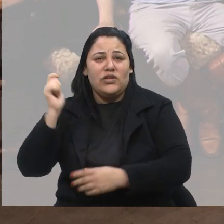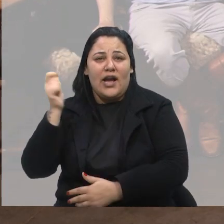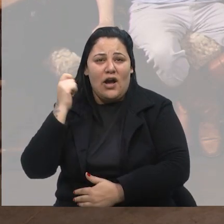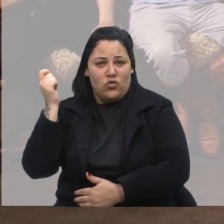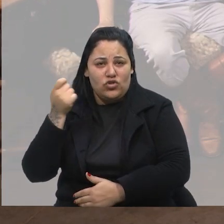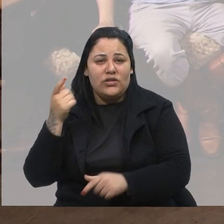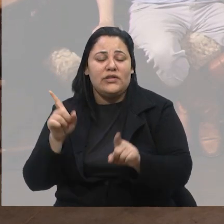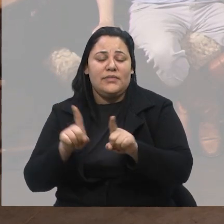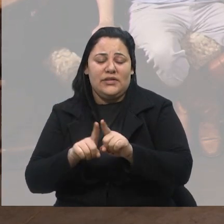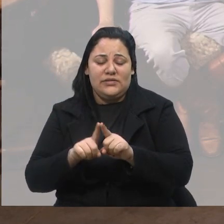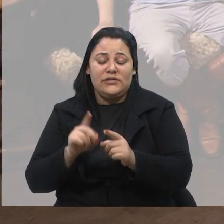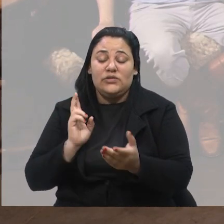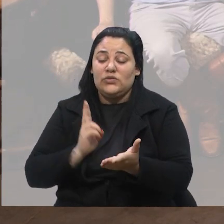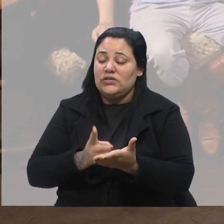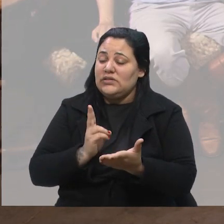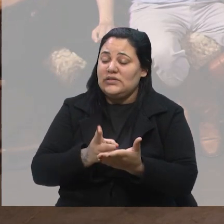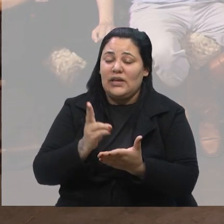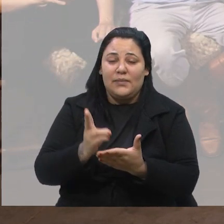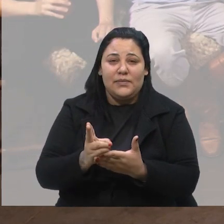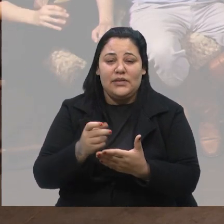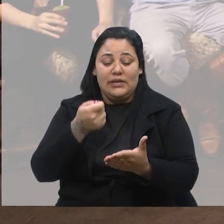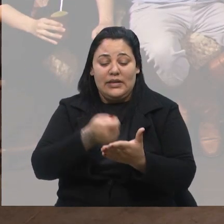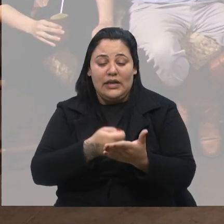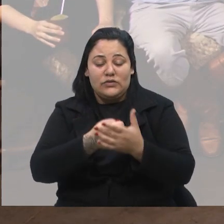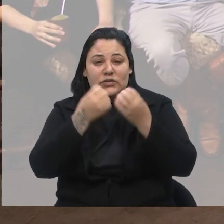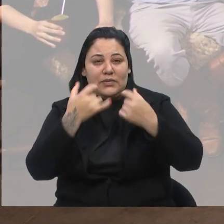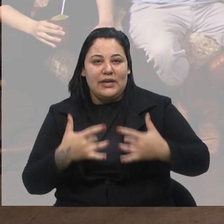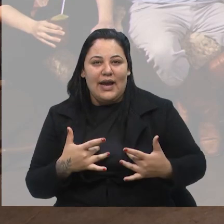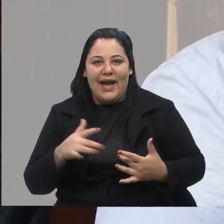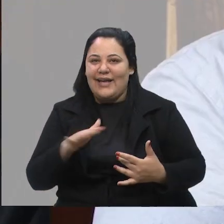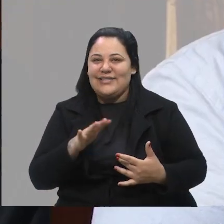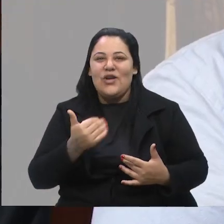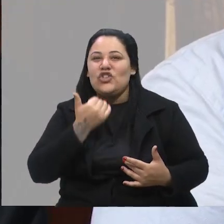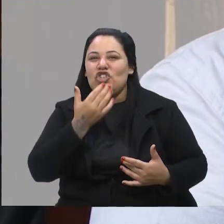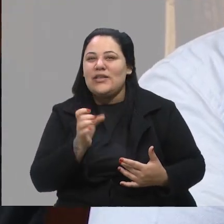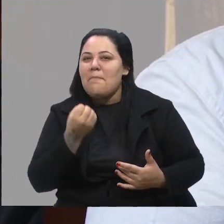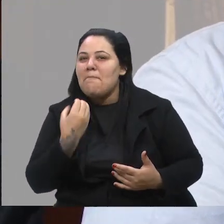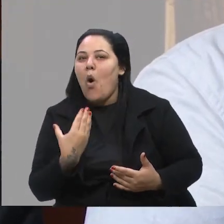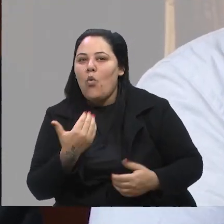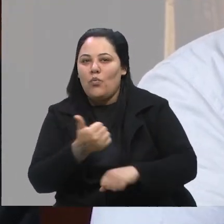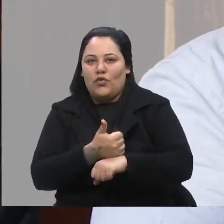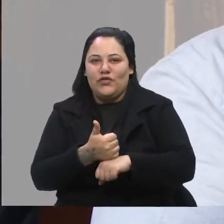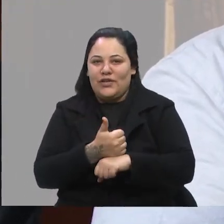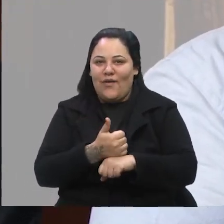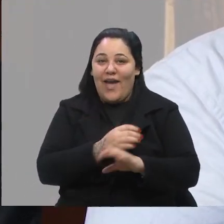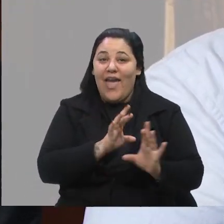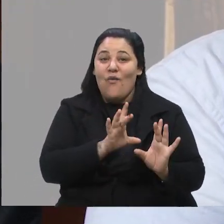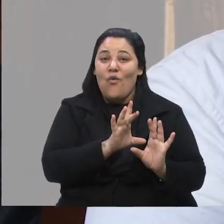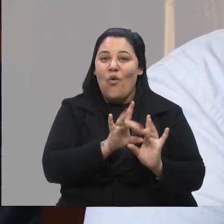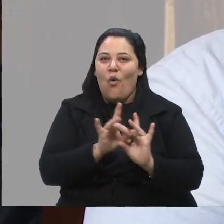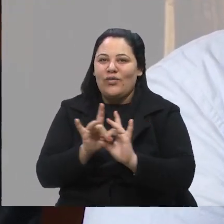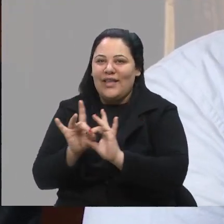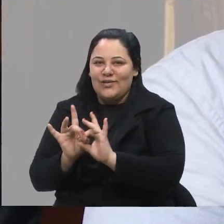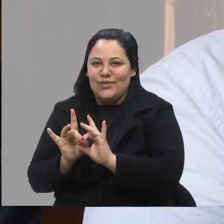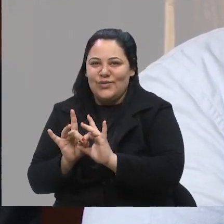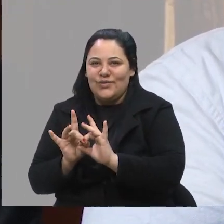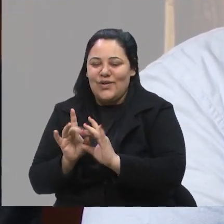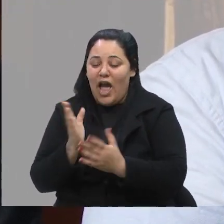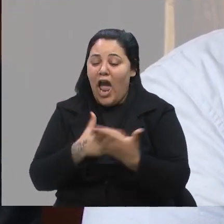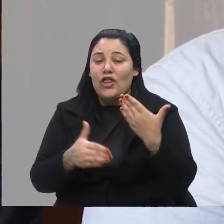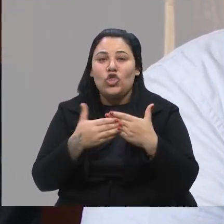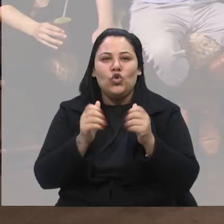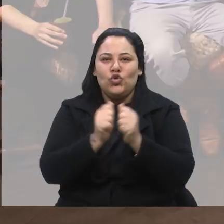Então, assim, eu sempre tento passar, porque às vezes não adianta tu só tocar bem. É um contexto de várias coisas.